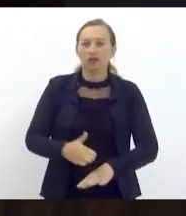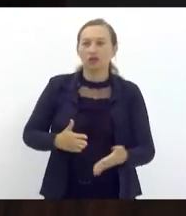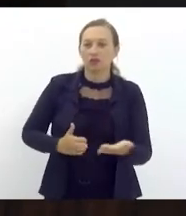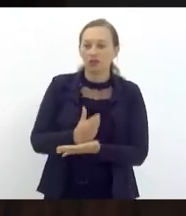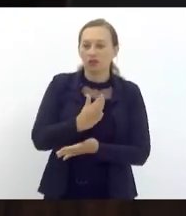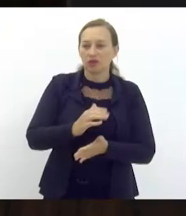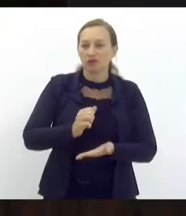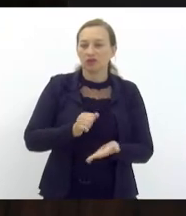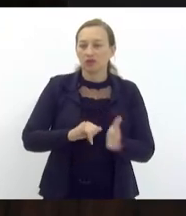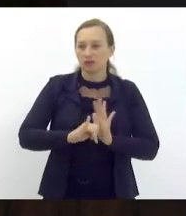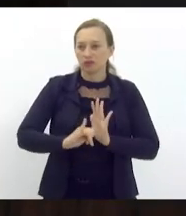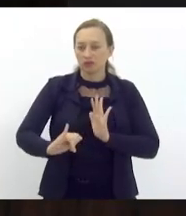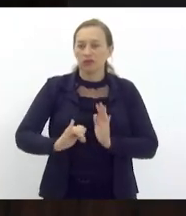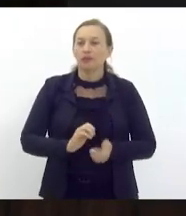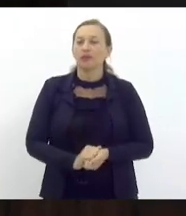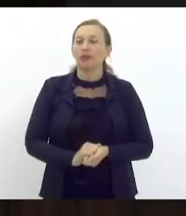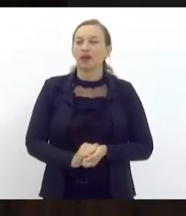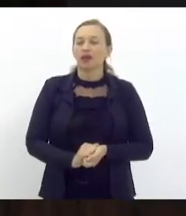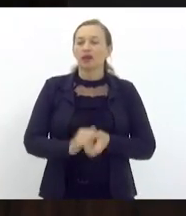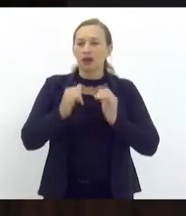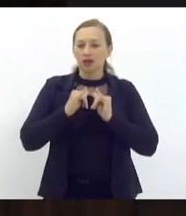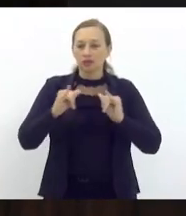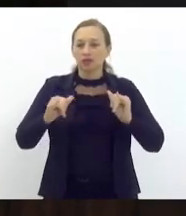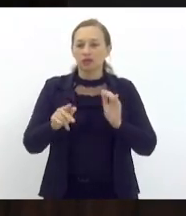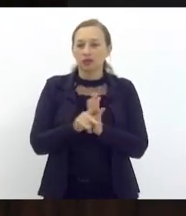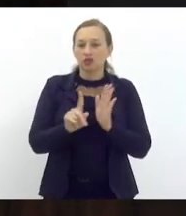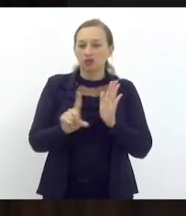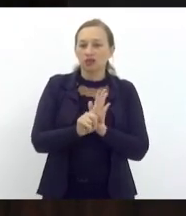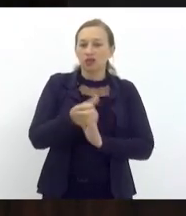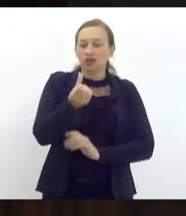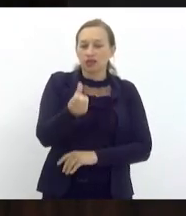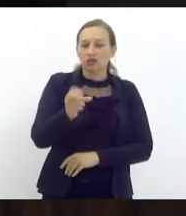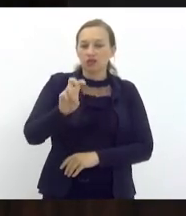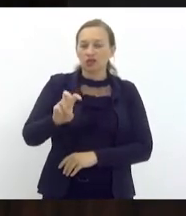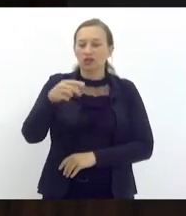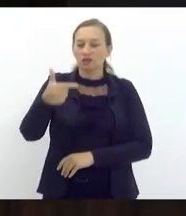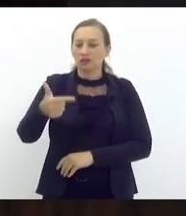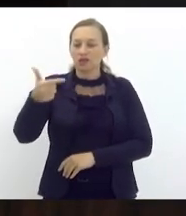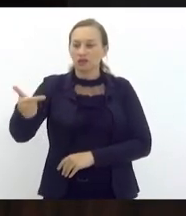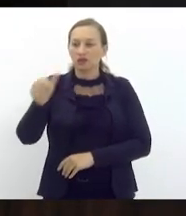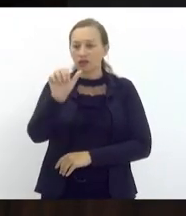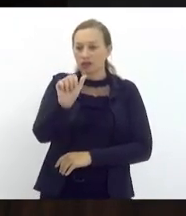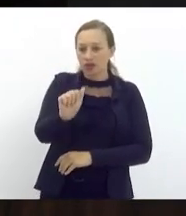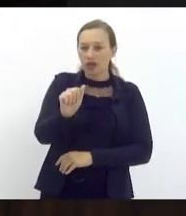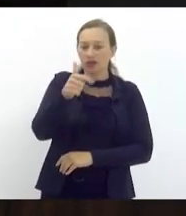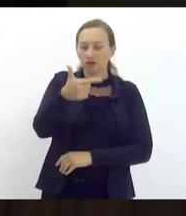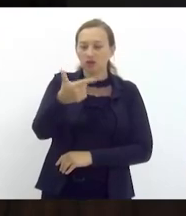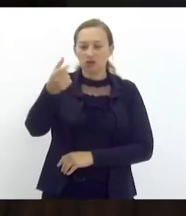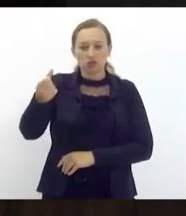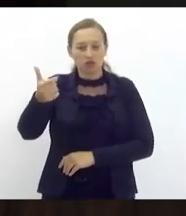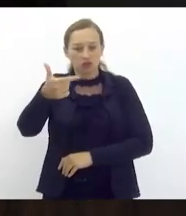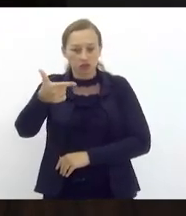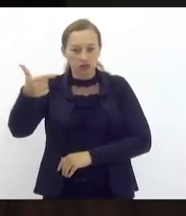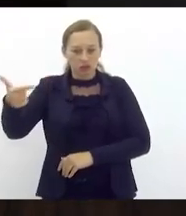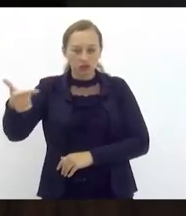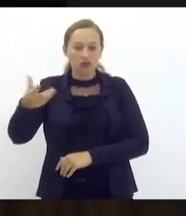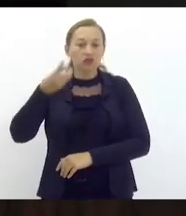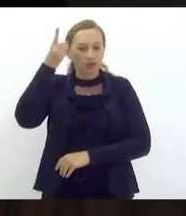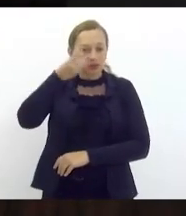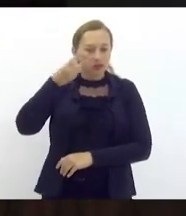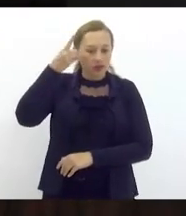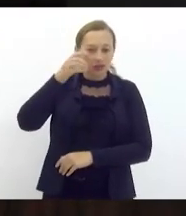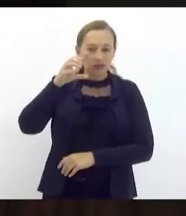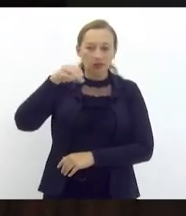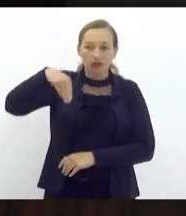vai autógrafo anuncio o projeto de lei número 6.522 a de 2022 autoria do deputado